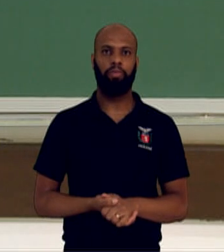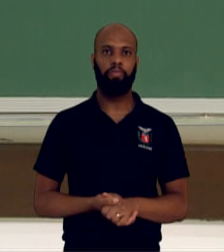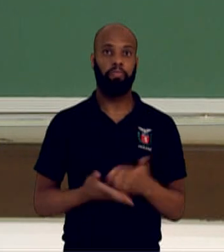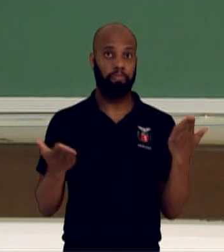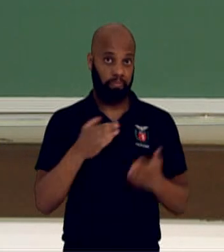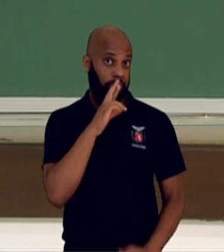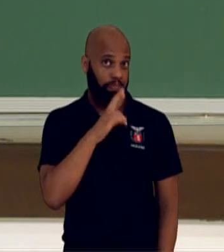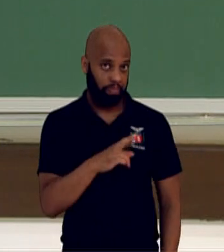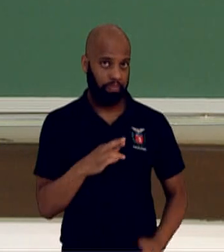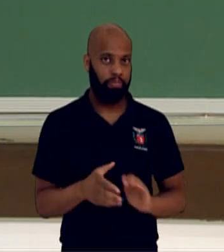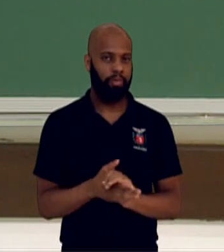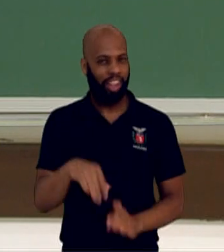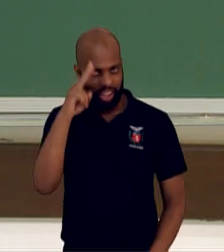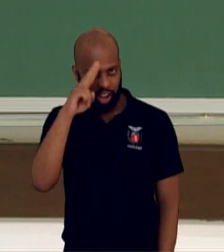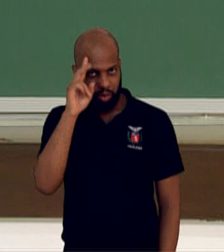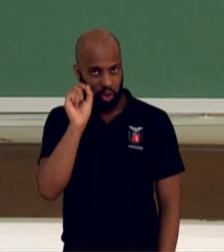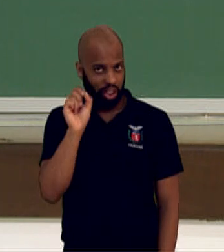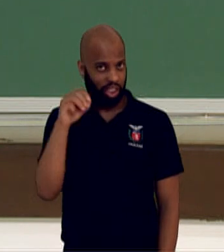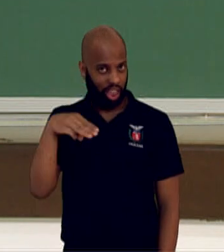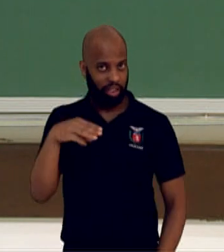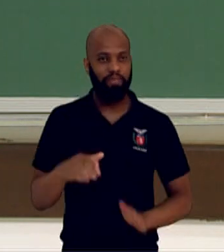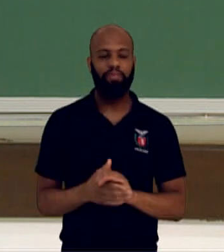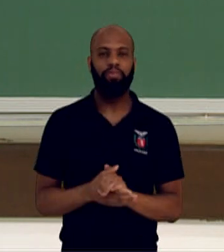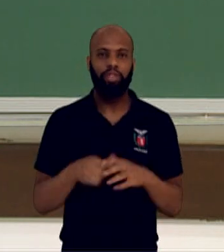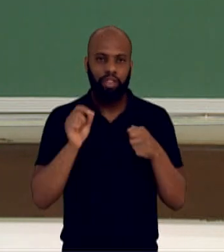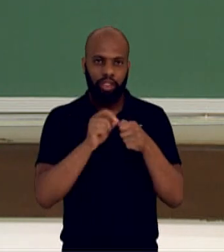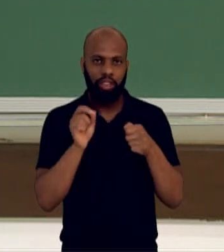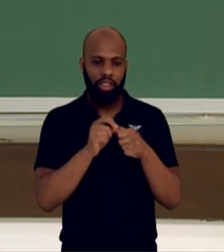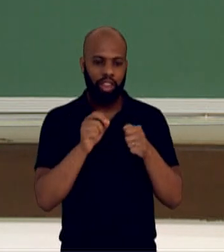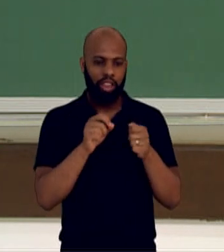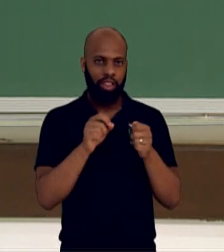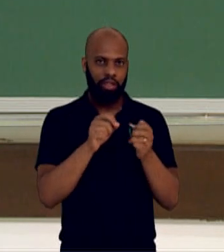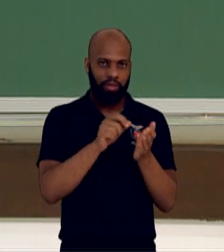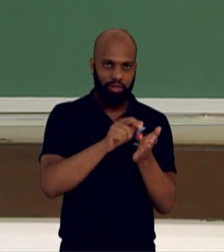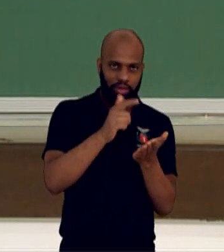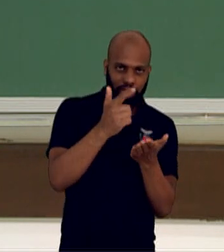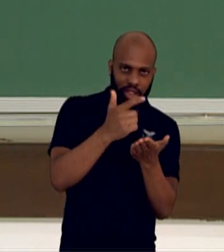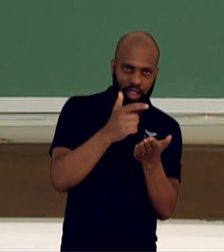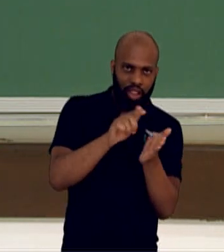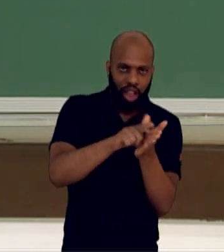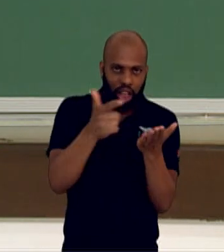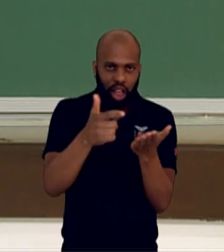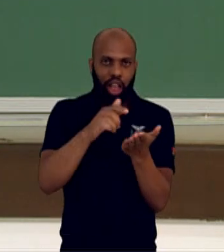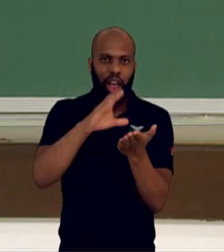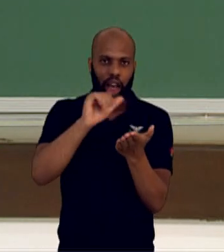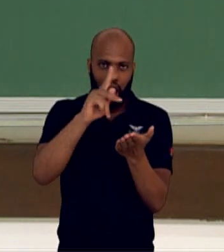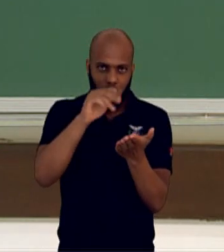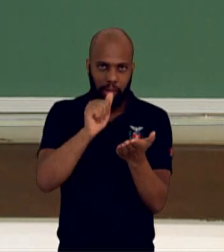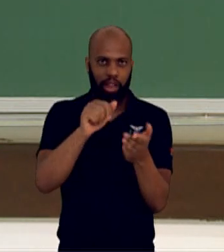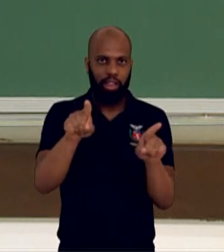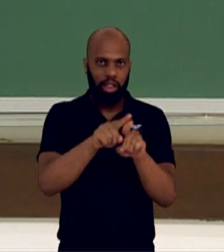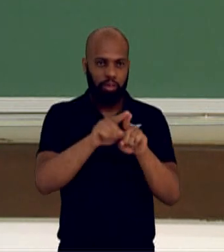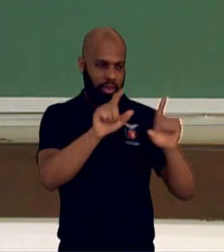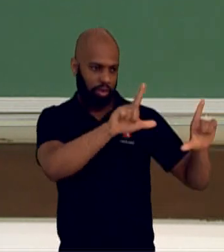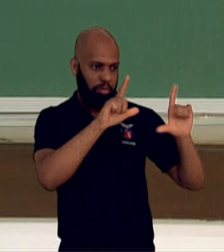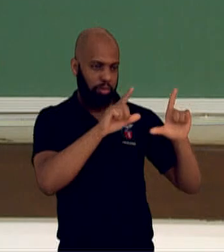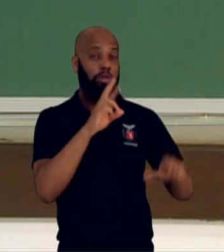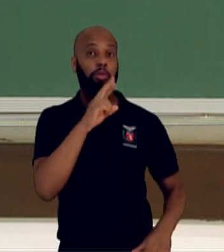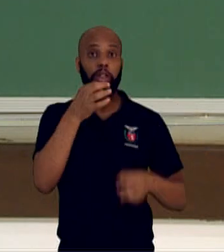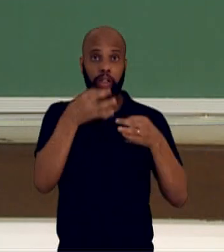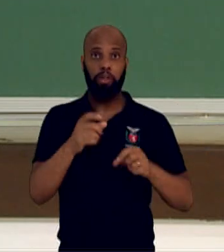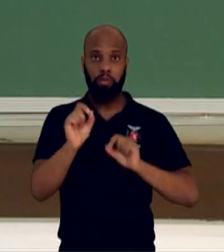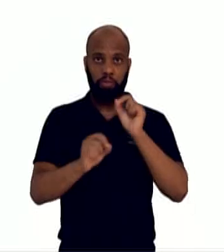Vamos lá então? Lembraram quem é que fez aí os catálogos, quem fez o cartaz? Vamos ver então qual é a resposta